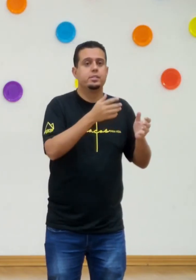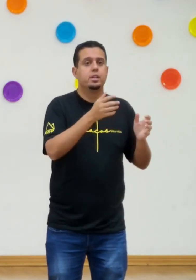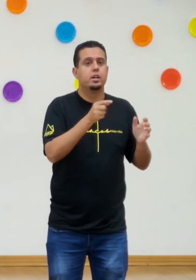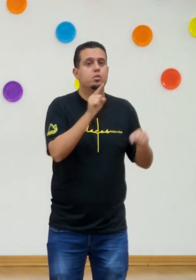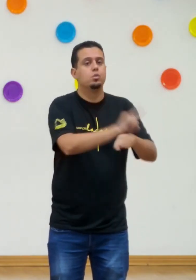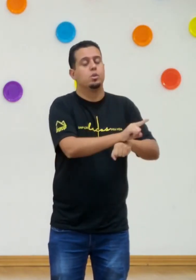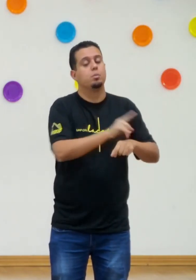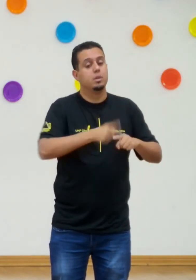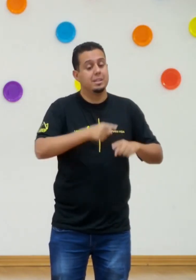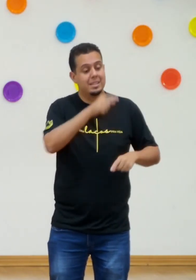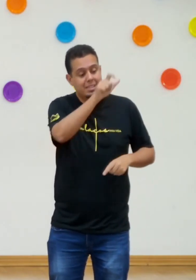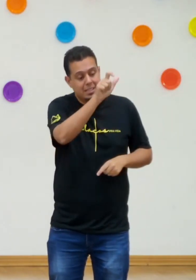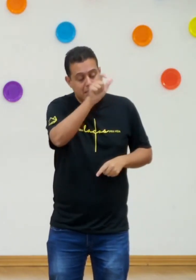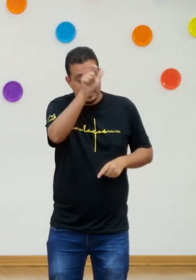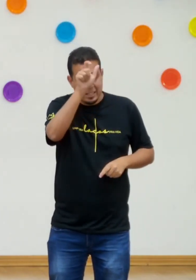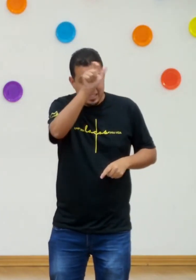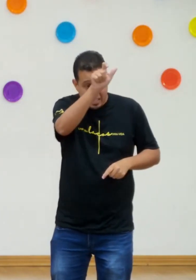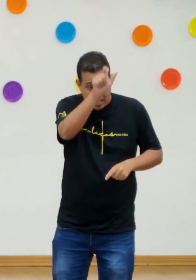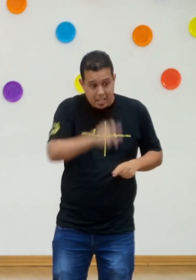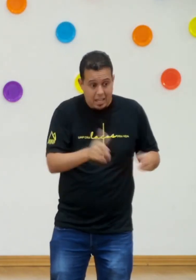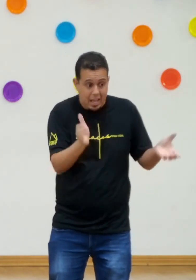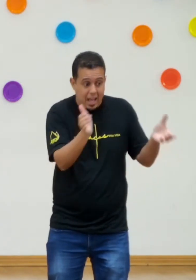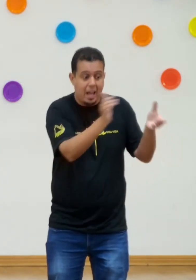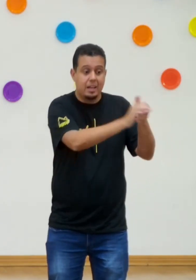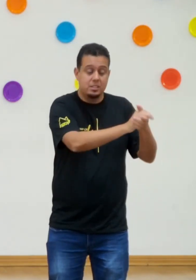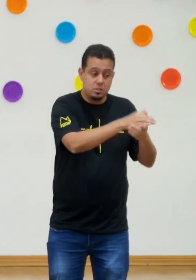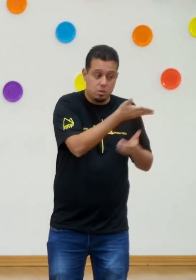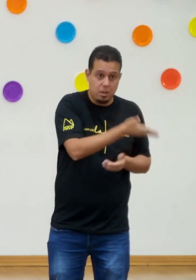com ela comete adultério.